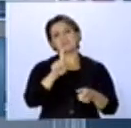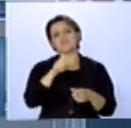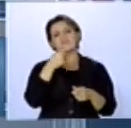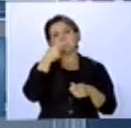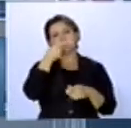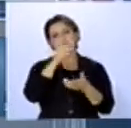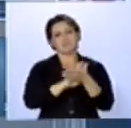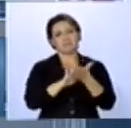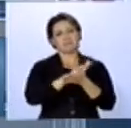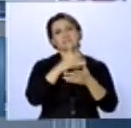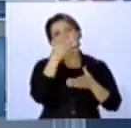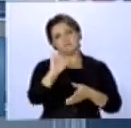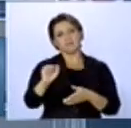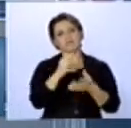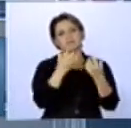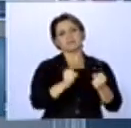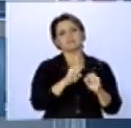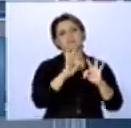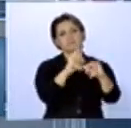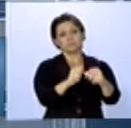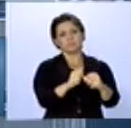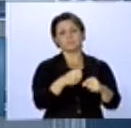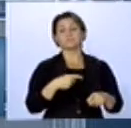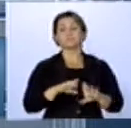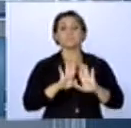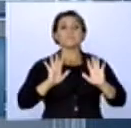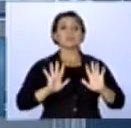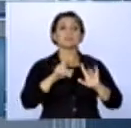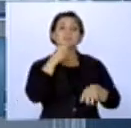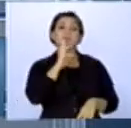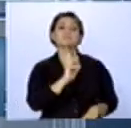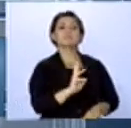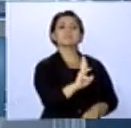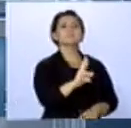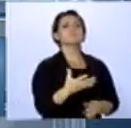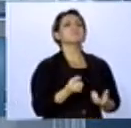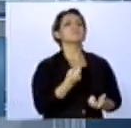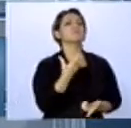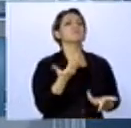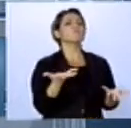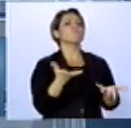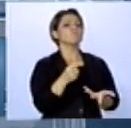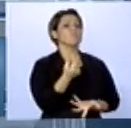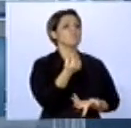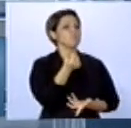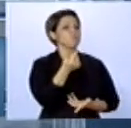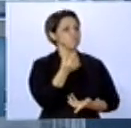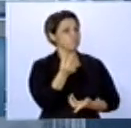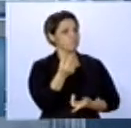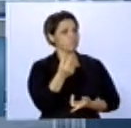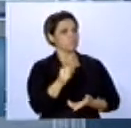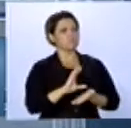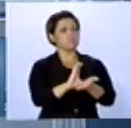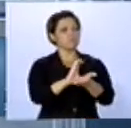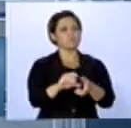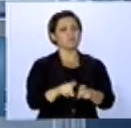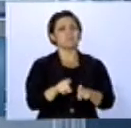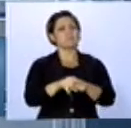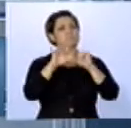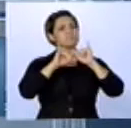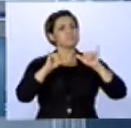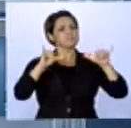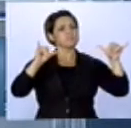enfim tentando responder a pergunta quais seriam Então os valores prestigiados pela doação Empresarial uma campanha